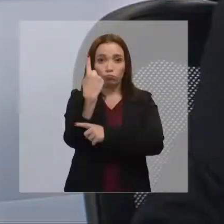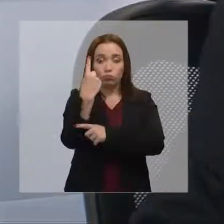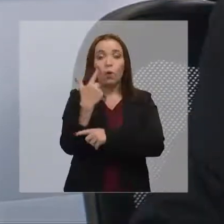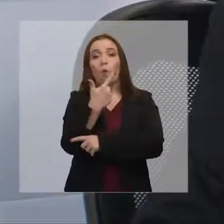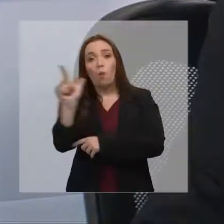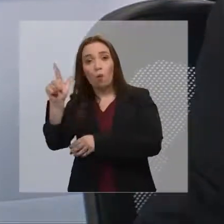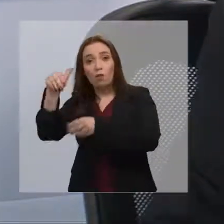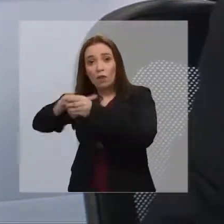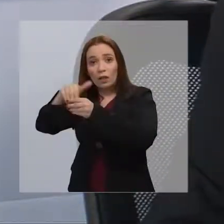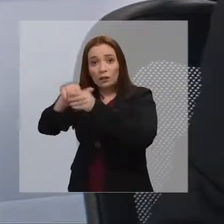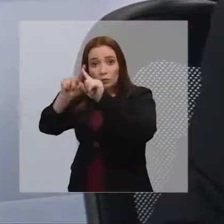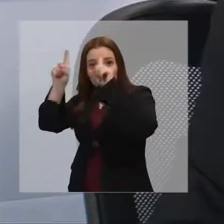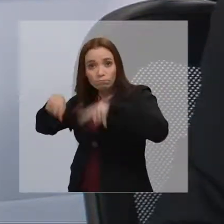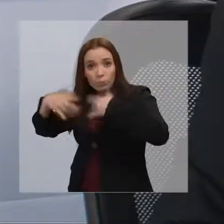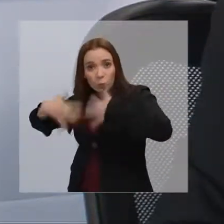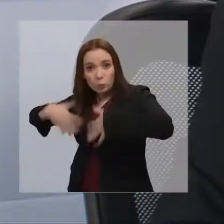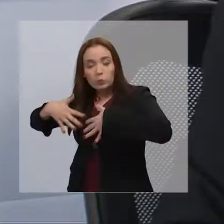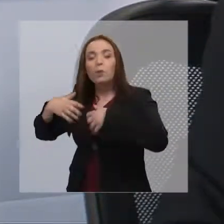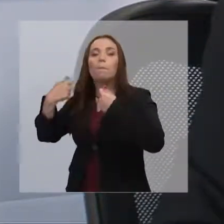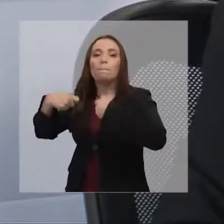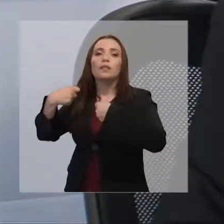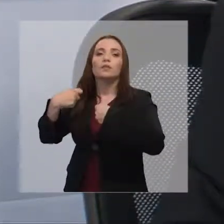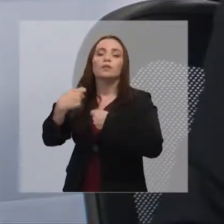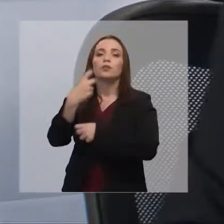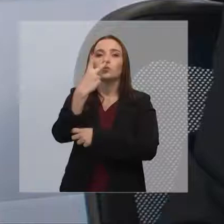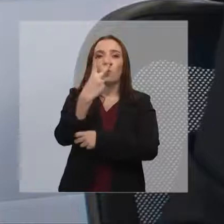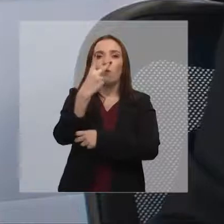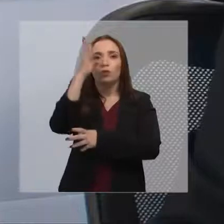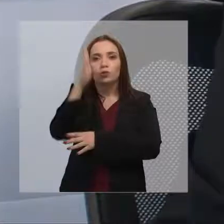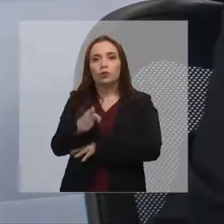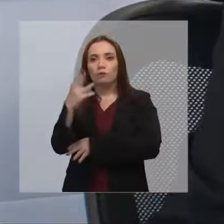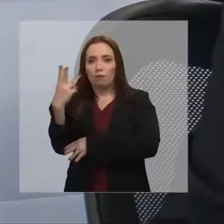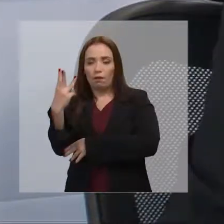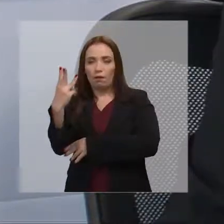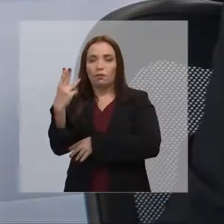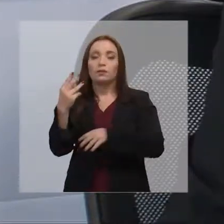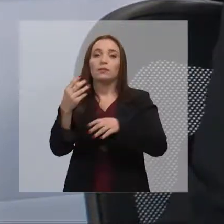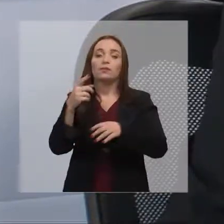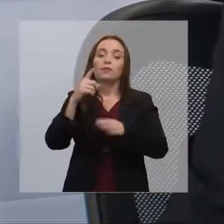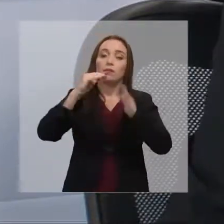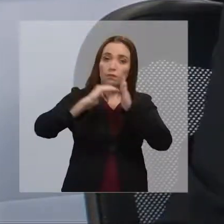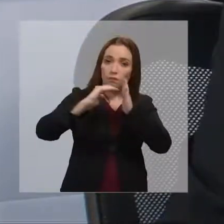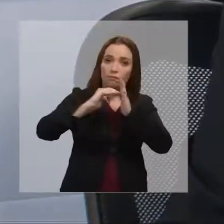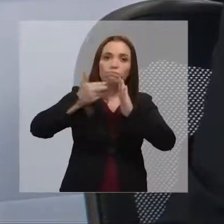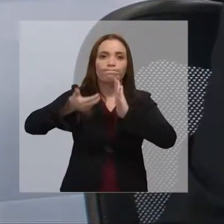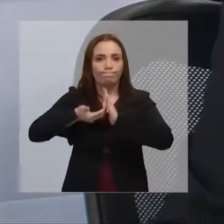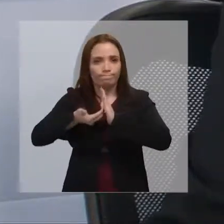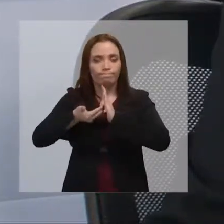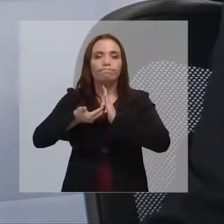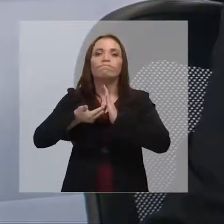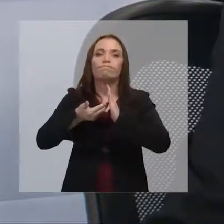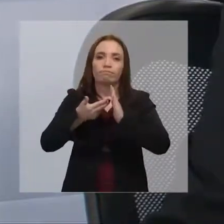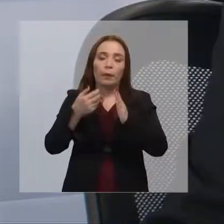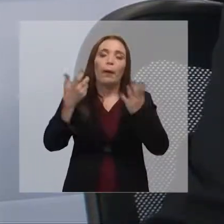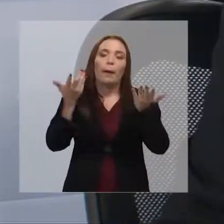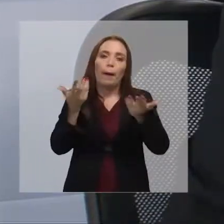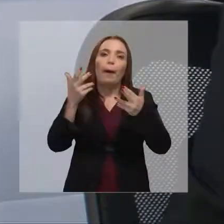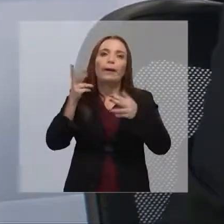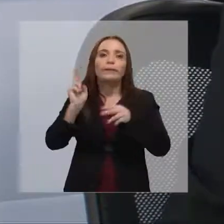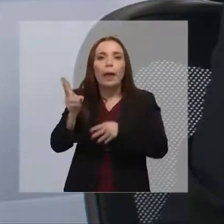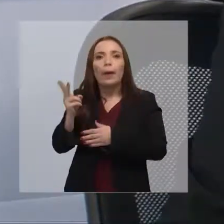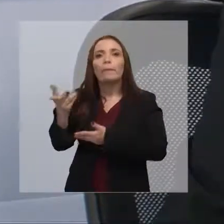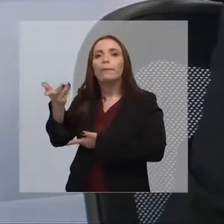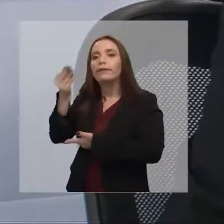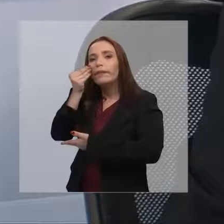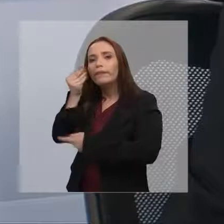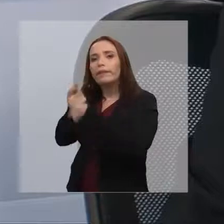de 2/3, tanto da Câmara como do Senado. Quer dizer, isso criou uma situação na qual se vivia negociando